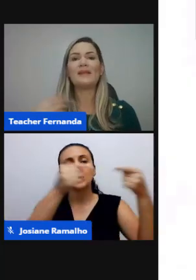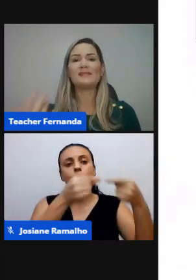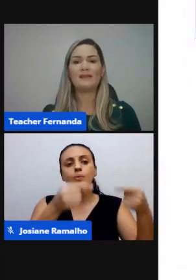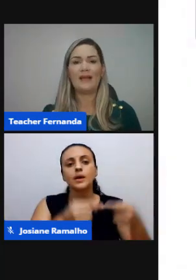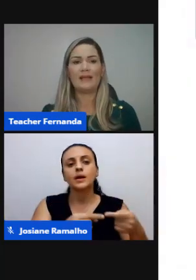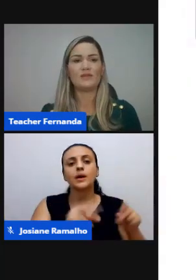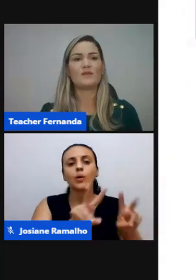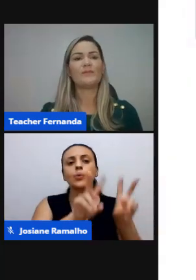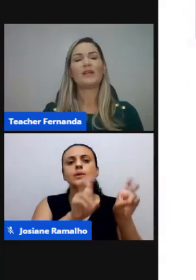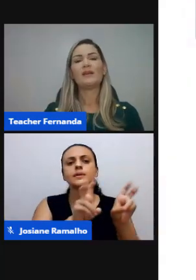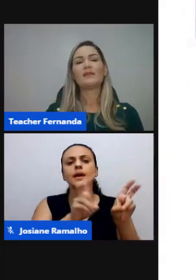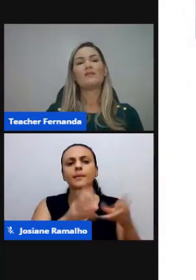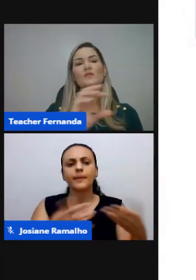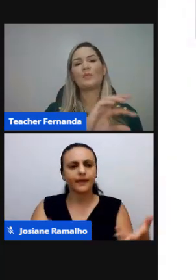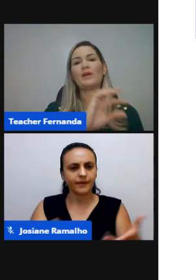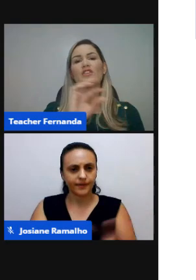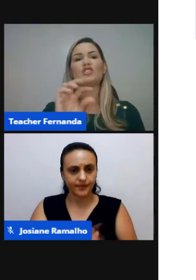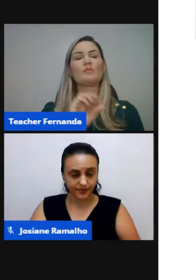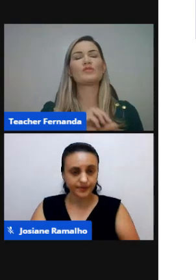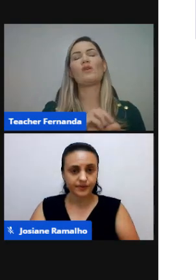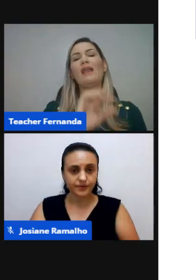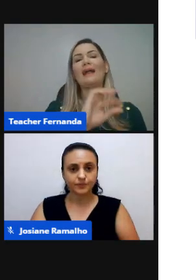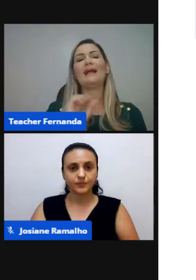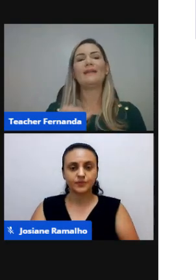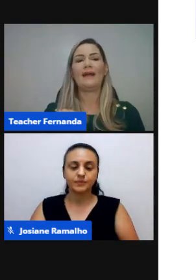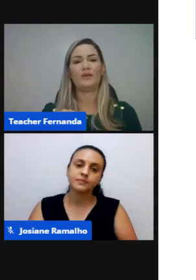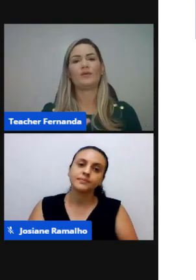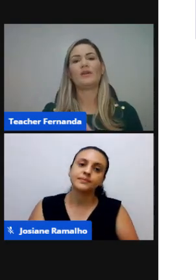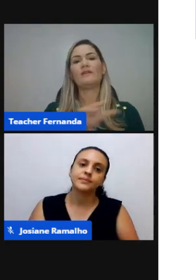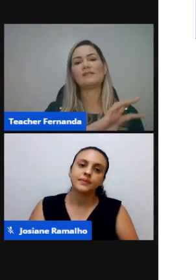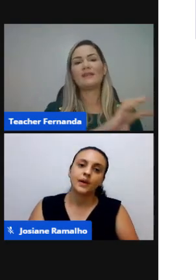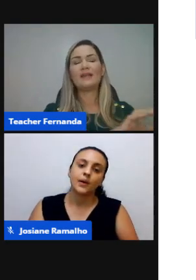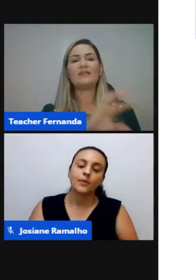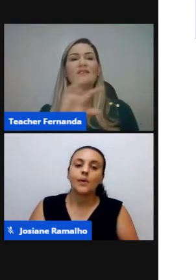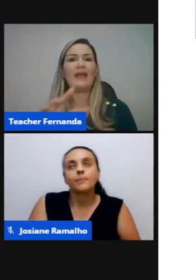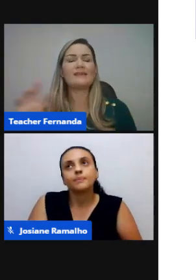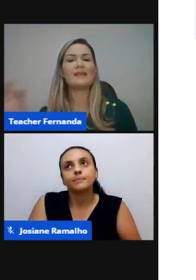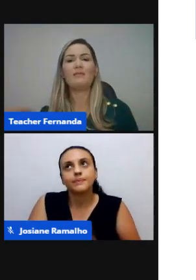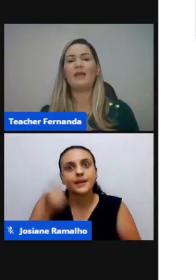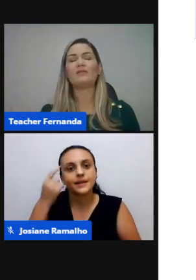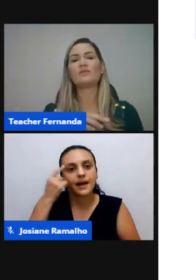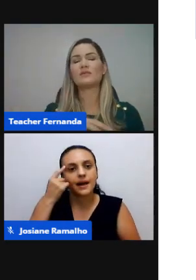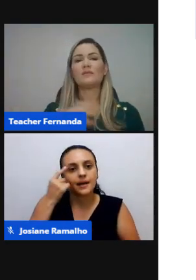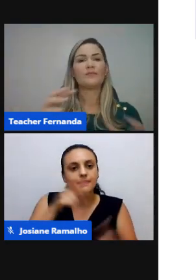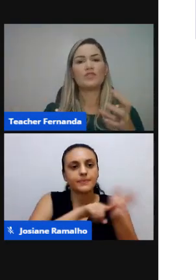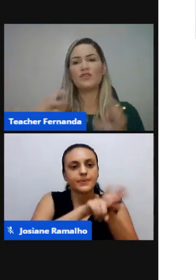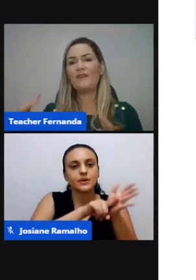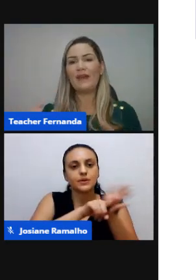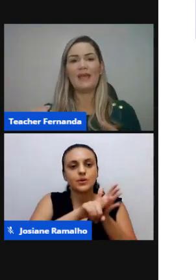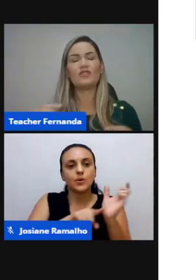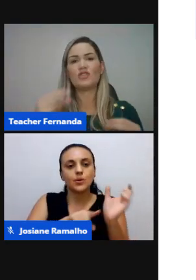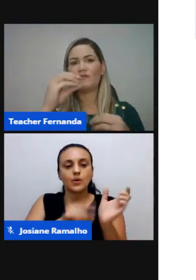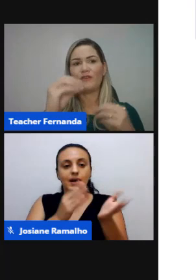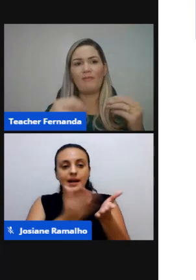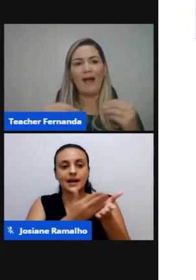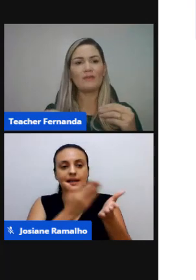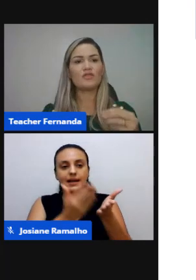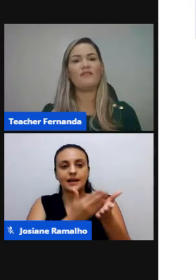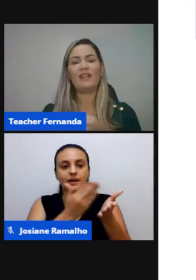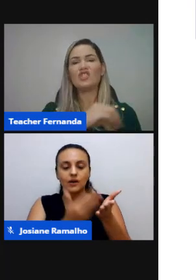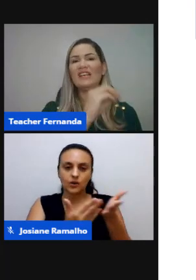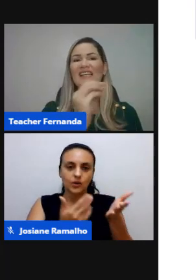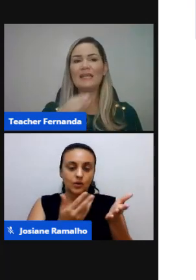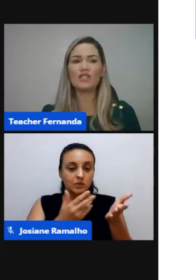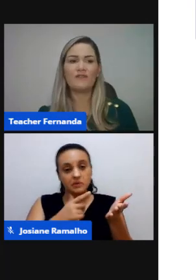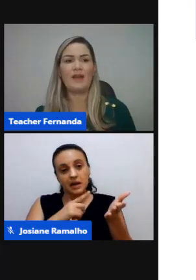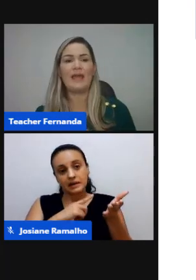vão representar isso? Então, vamos supor que a gente buscou lá caderno. Você teve 3 elementos diferentes, de formatos